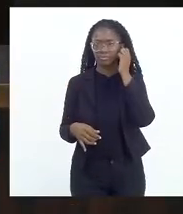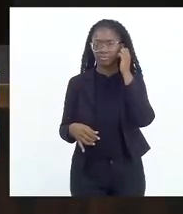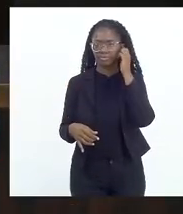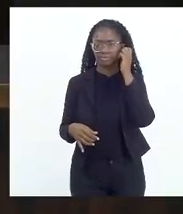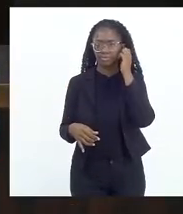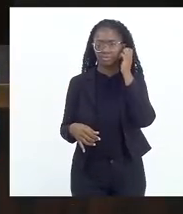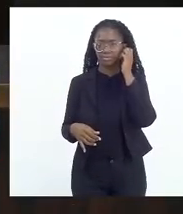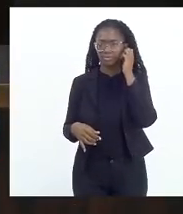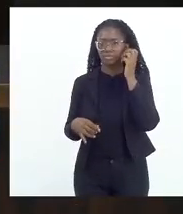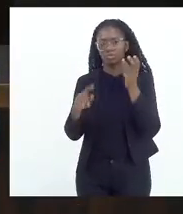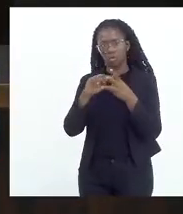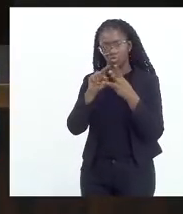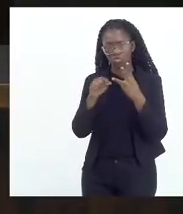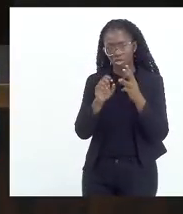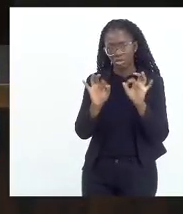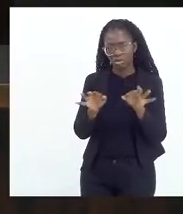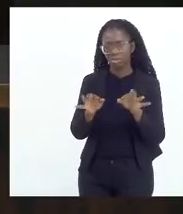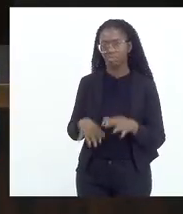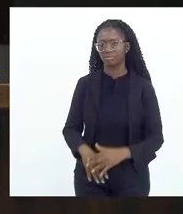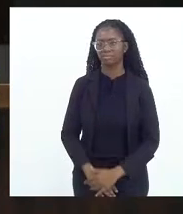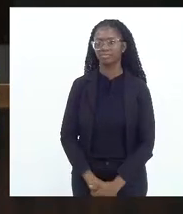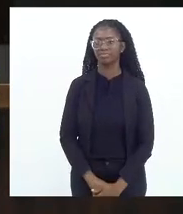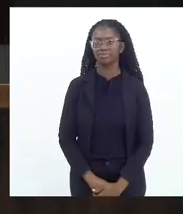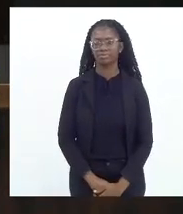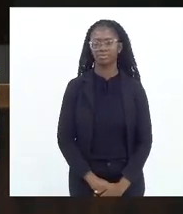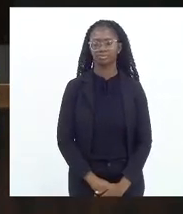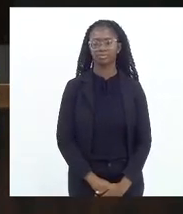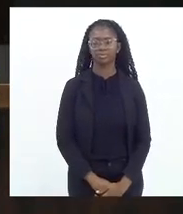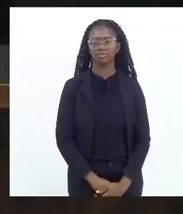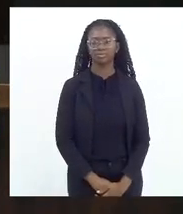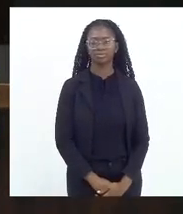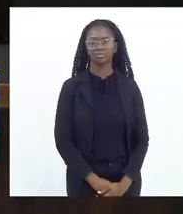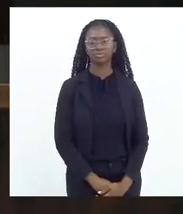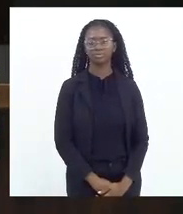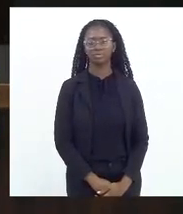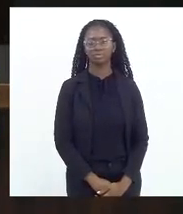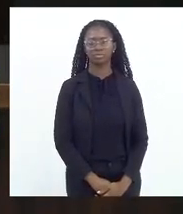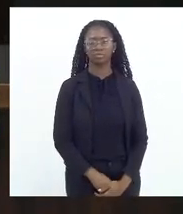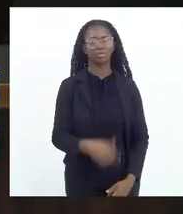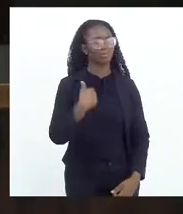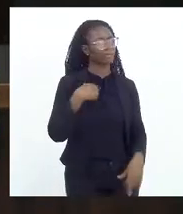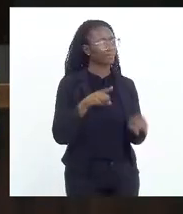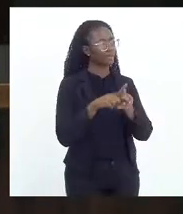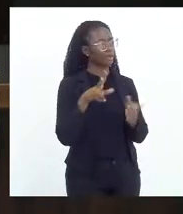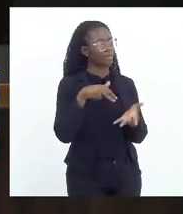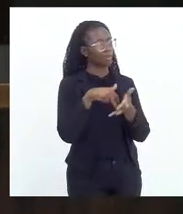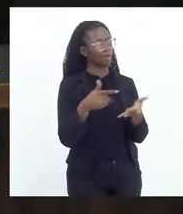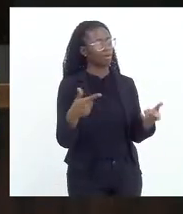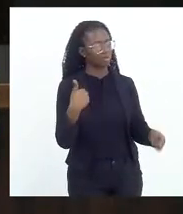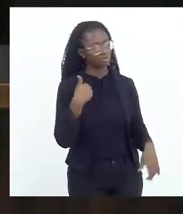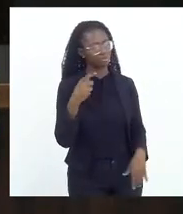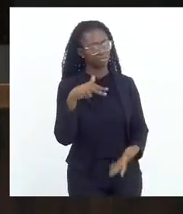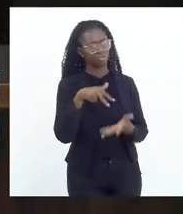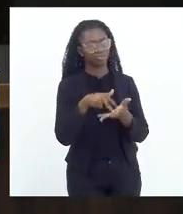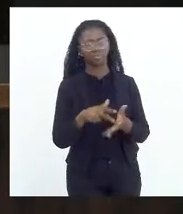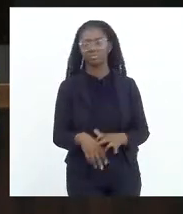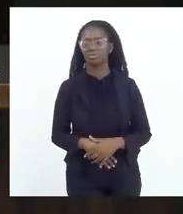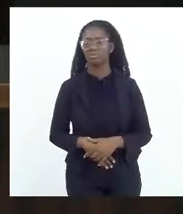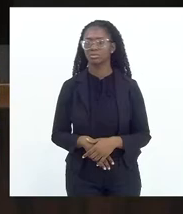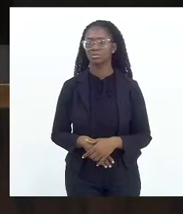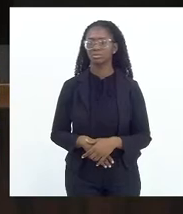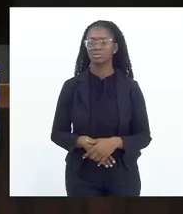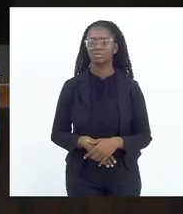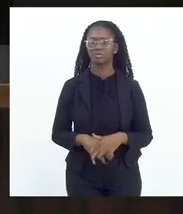Ciliano e o deputado Flávio Serafini. Obrigado. Qualquer coisa, estou aqui, presidente. Obrigado. Pela Comissão